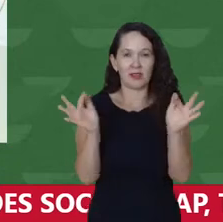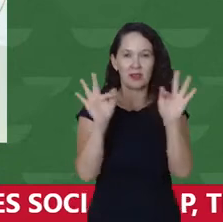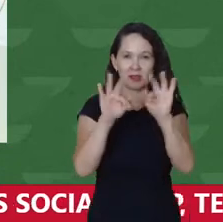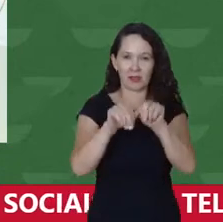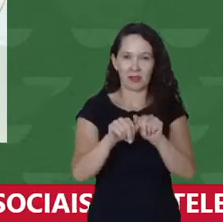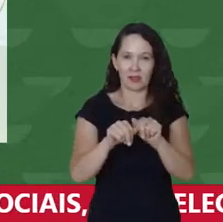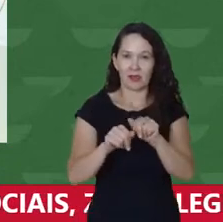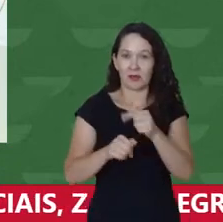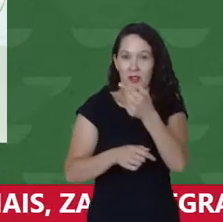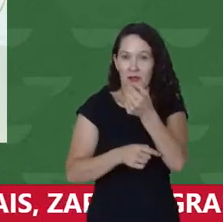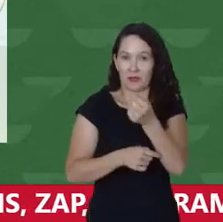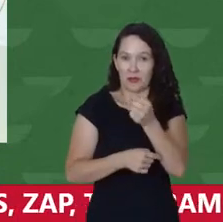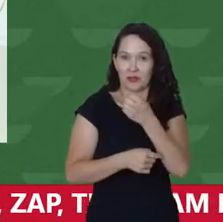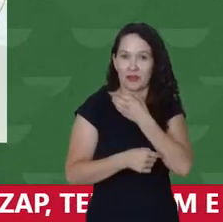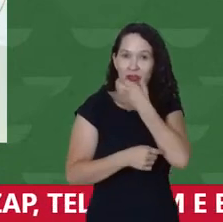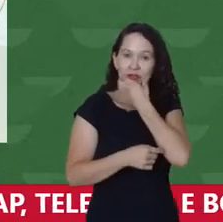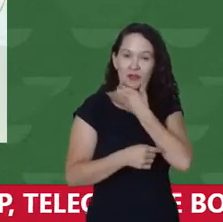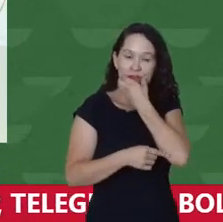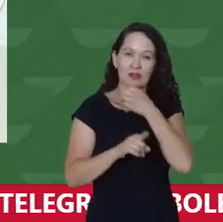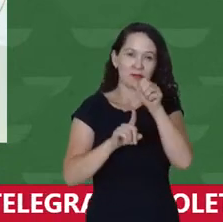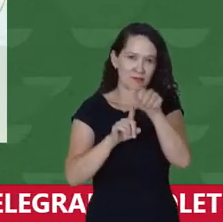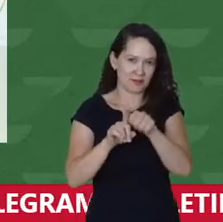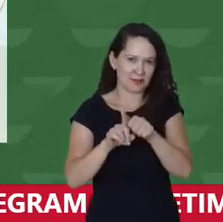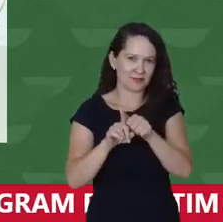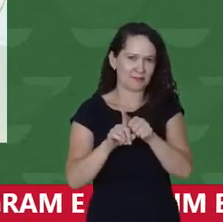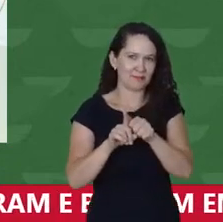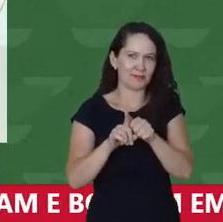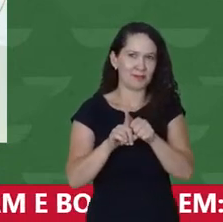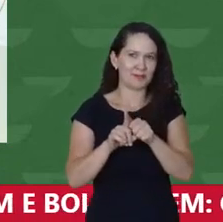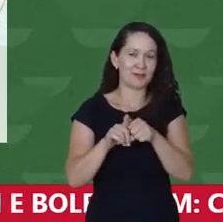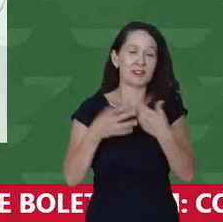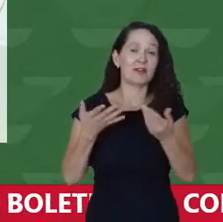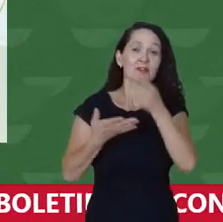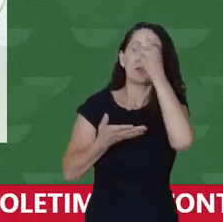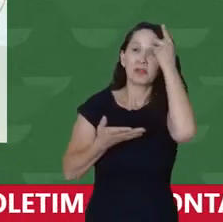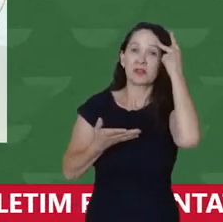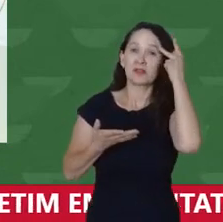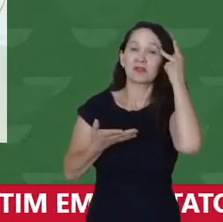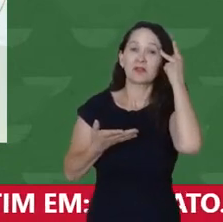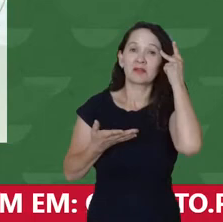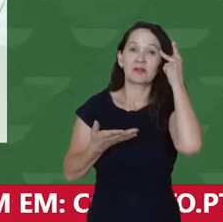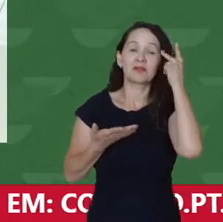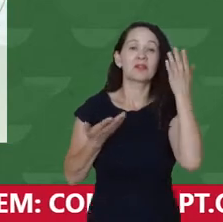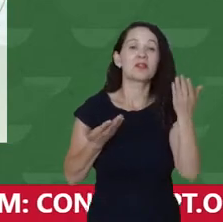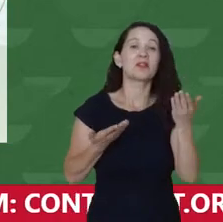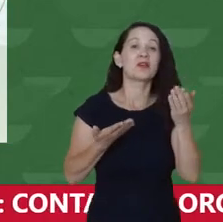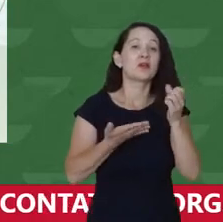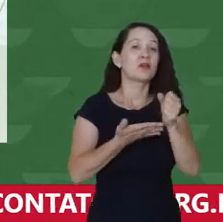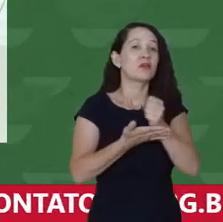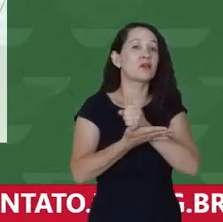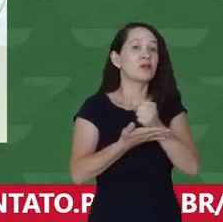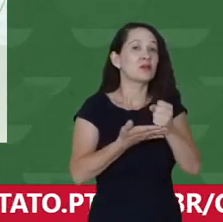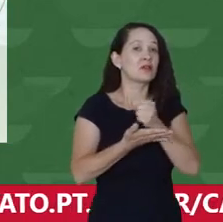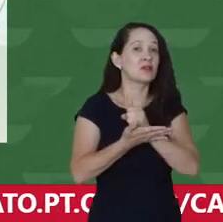em 20 de dezembro. Uhum. E essas pessoas vão ser